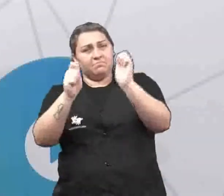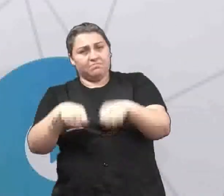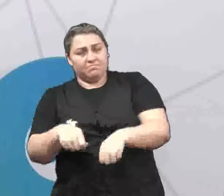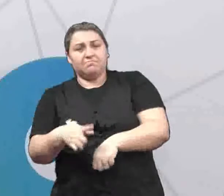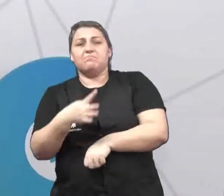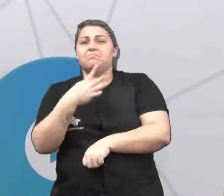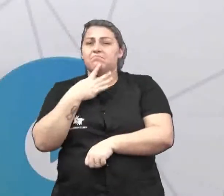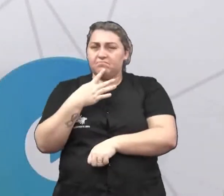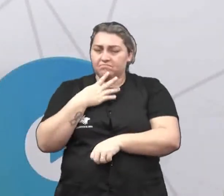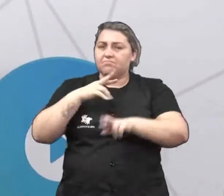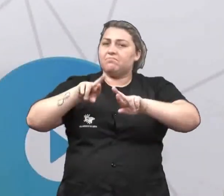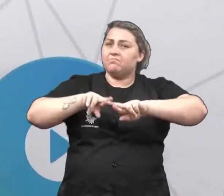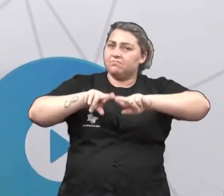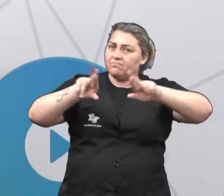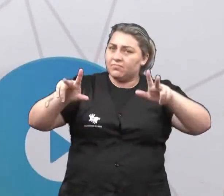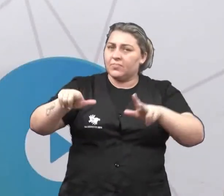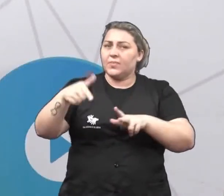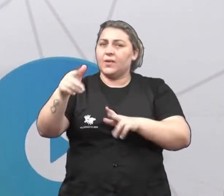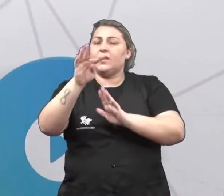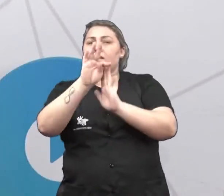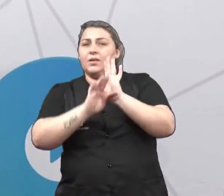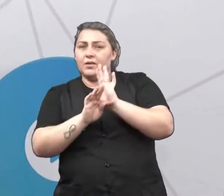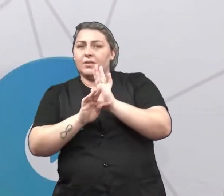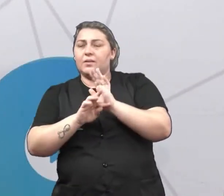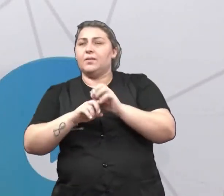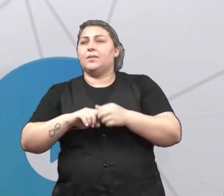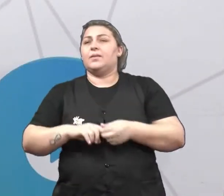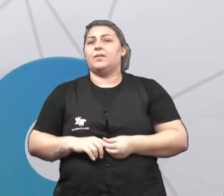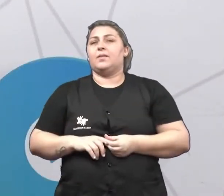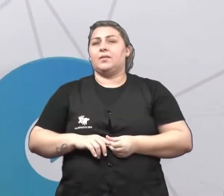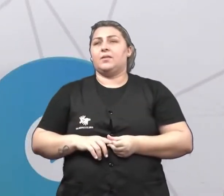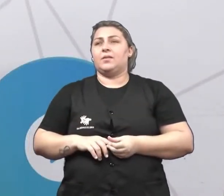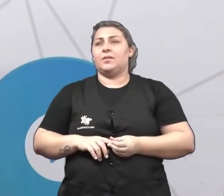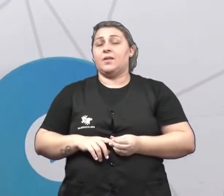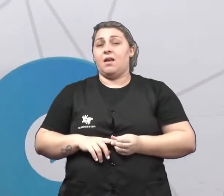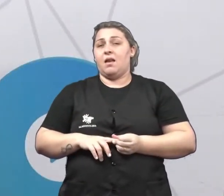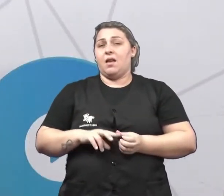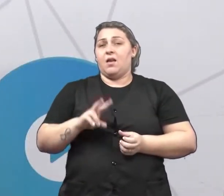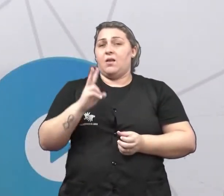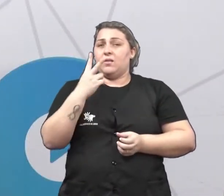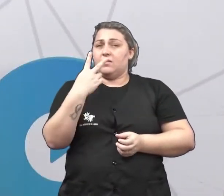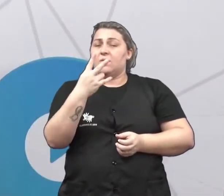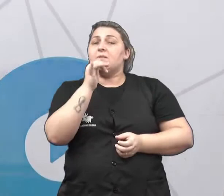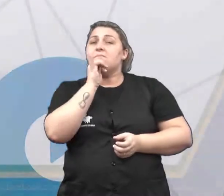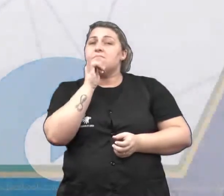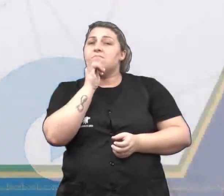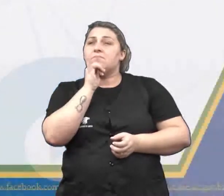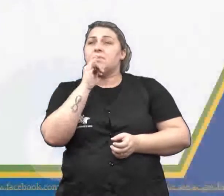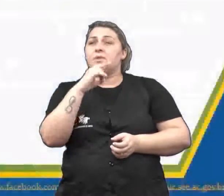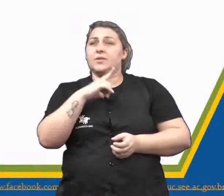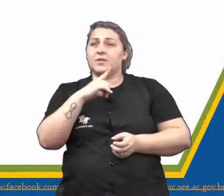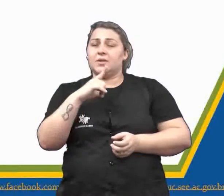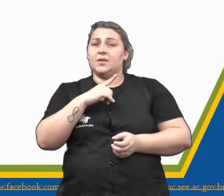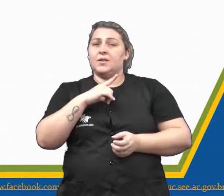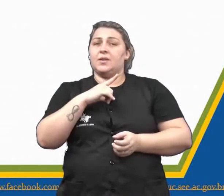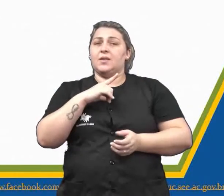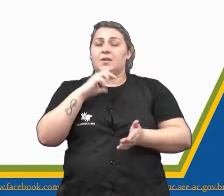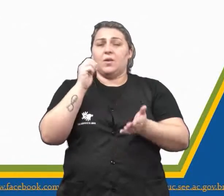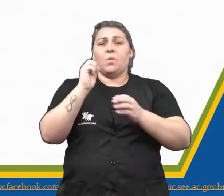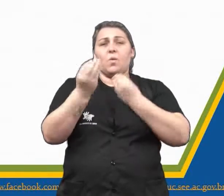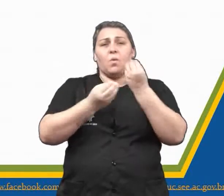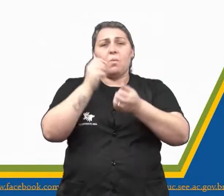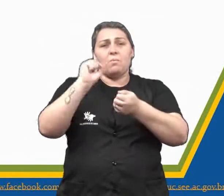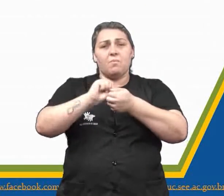identificá-la e diferenciá-la de outros textos. Vamos ver mais dois exemplos? Nós temos também aí uma